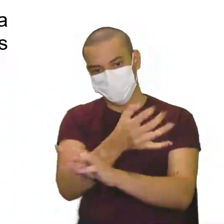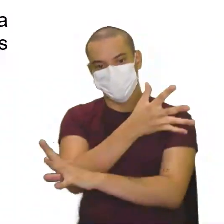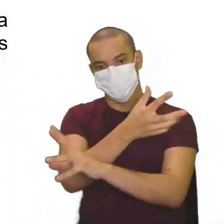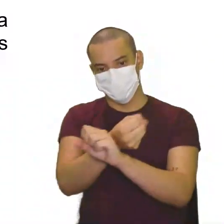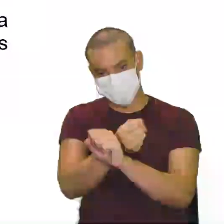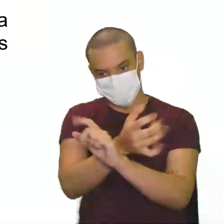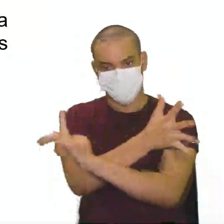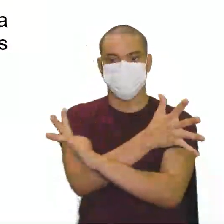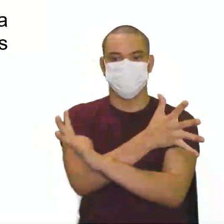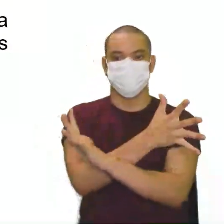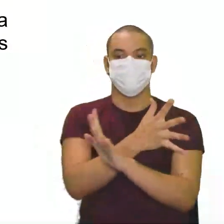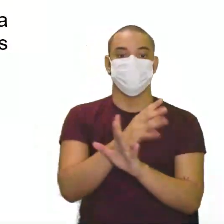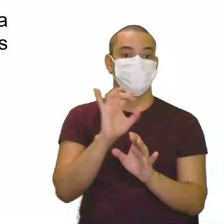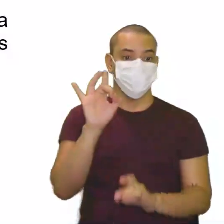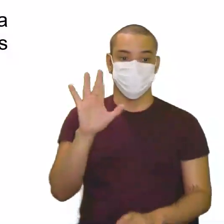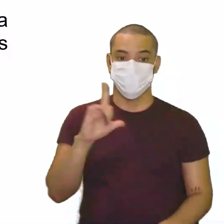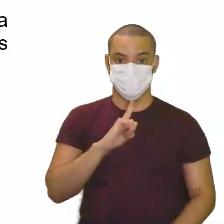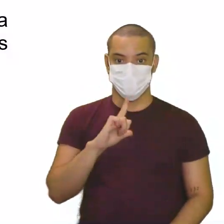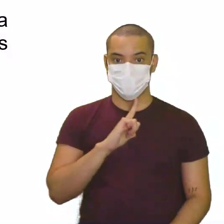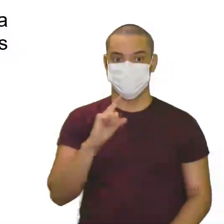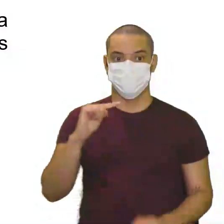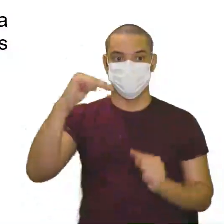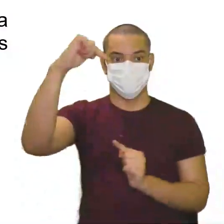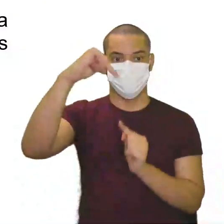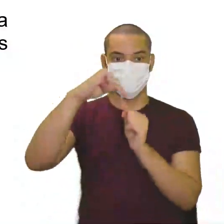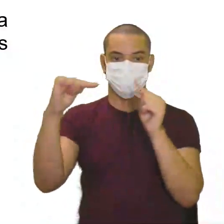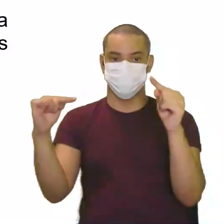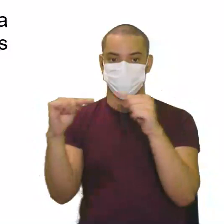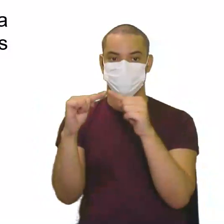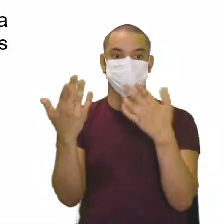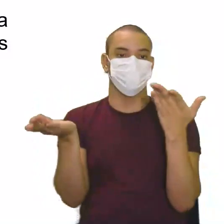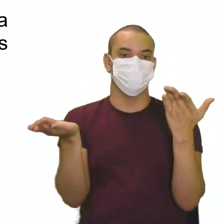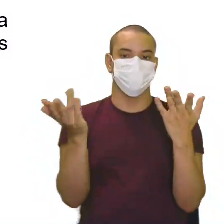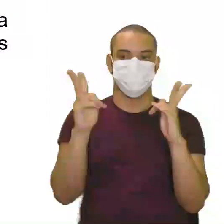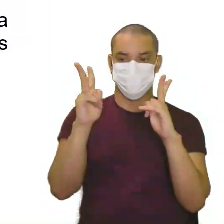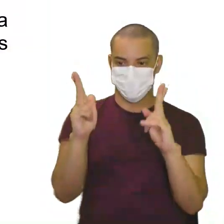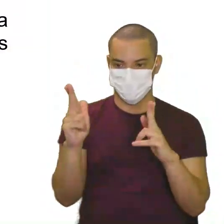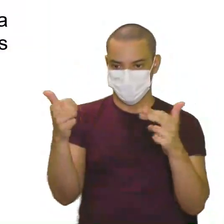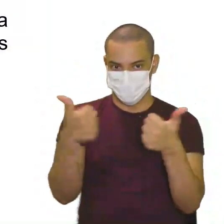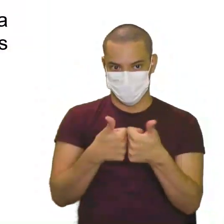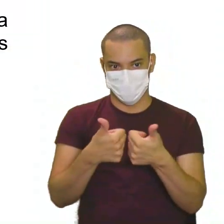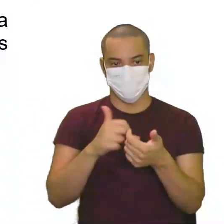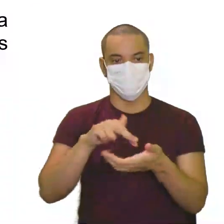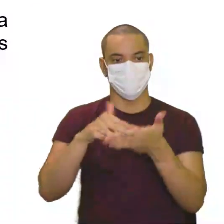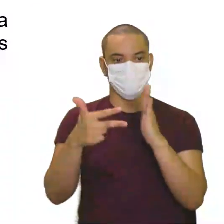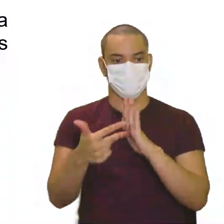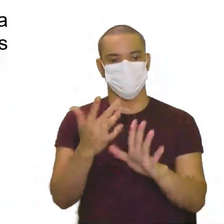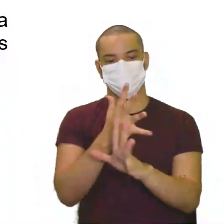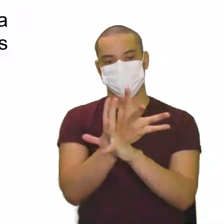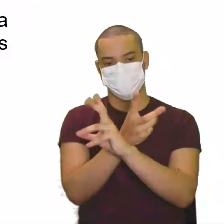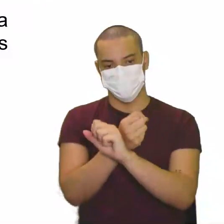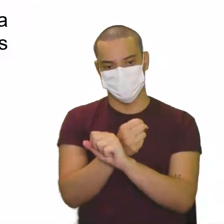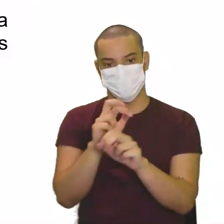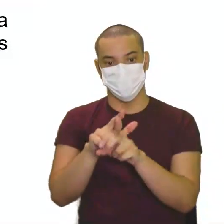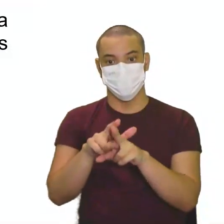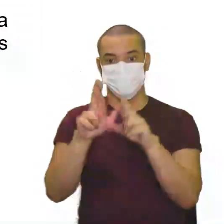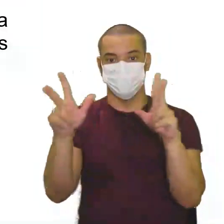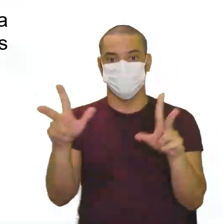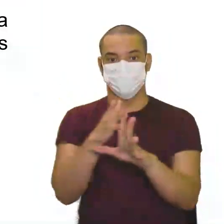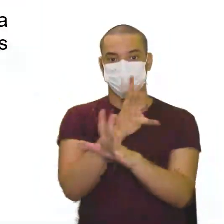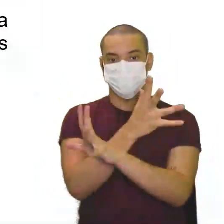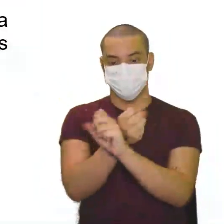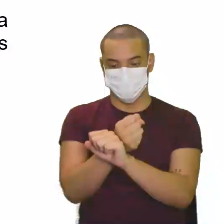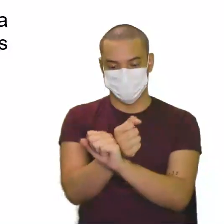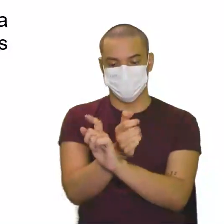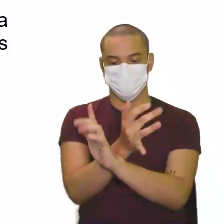e repulsão fechou é só olhar se tem polos o iguais perto repulsão você pode diferentes